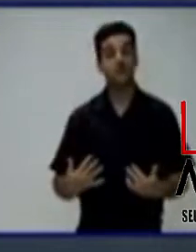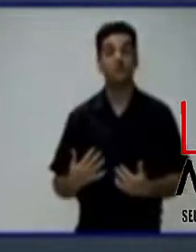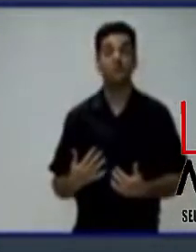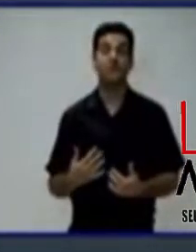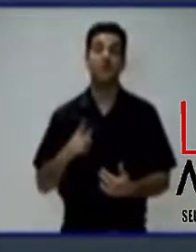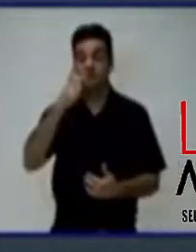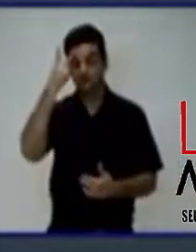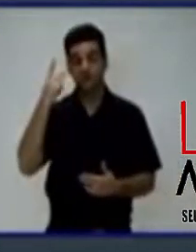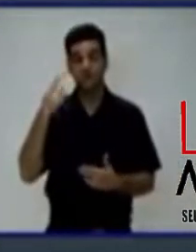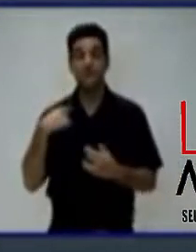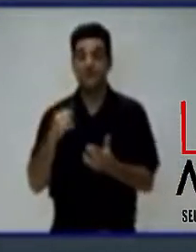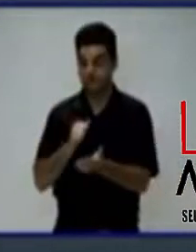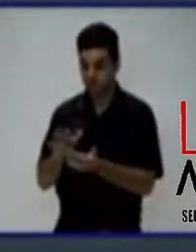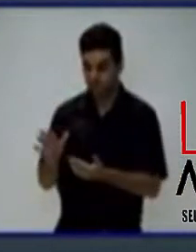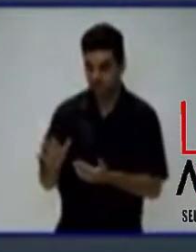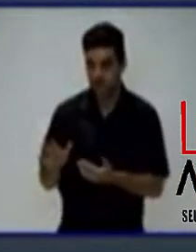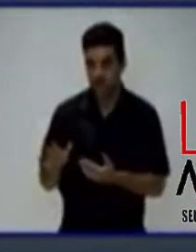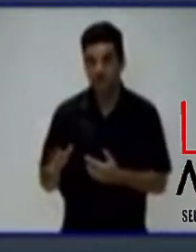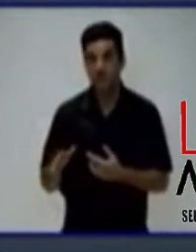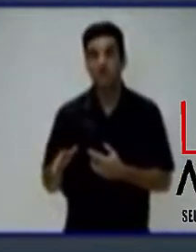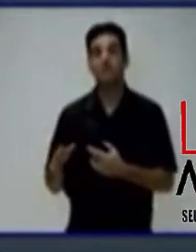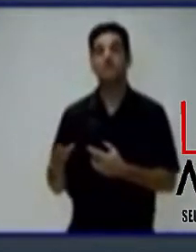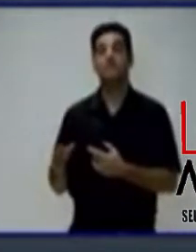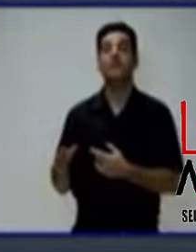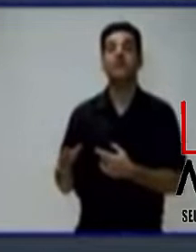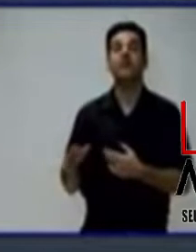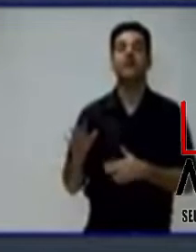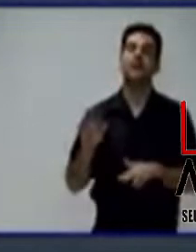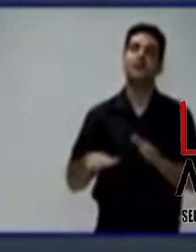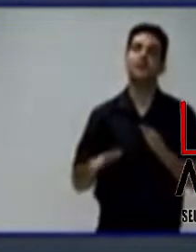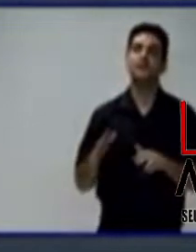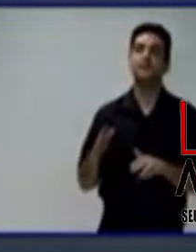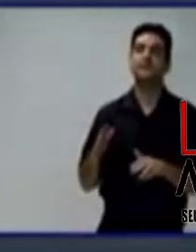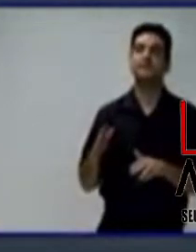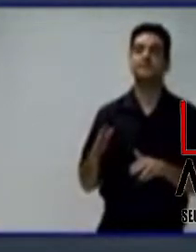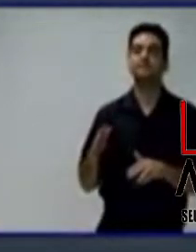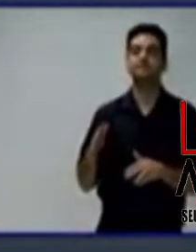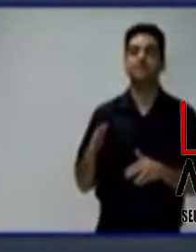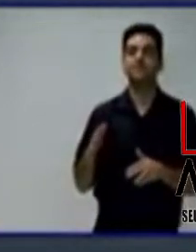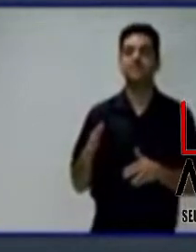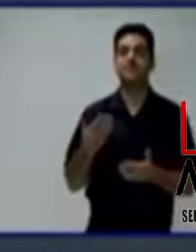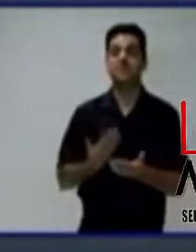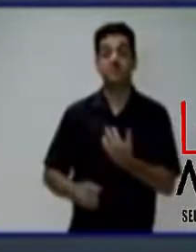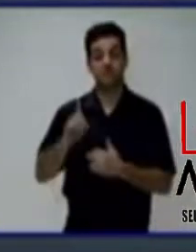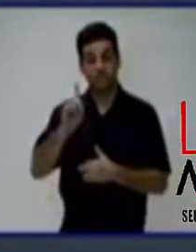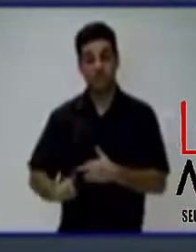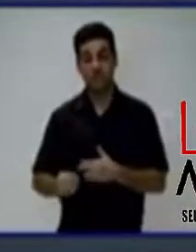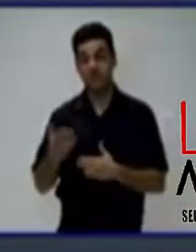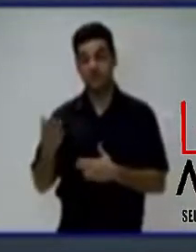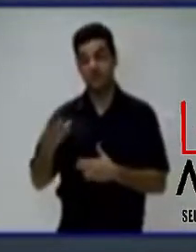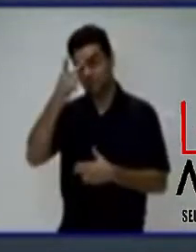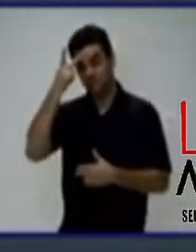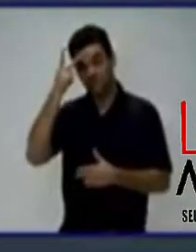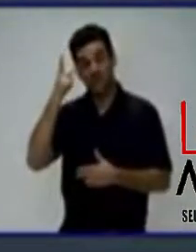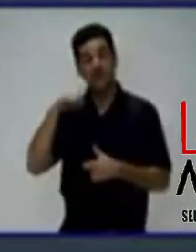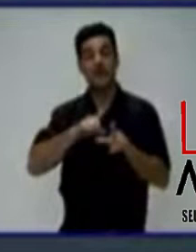de demissão, que deve atrair a inelegibilidade da